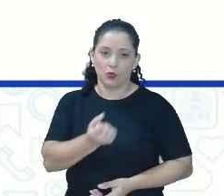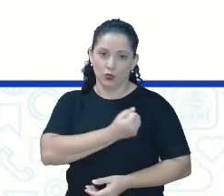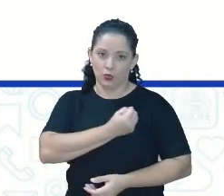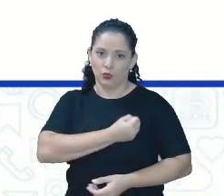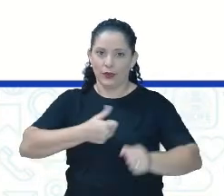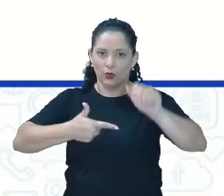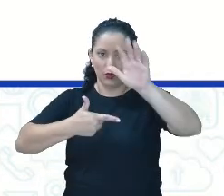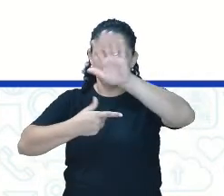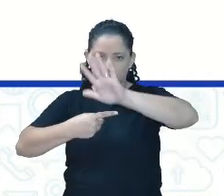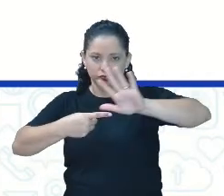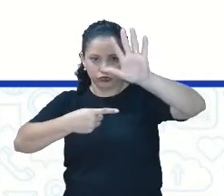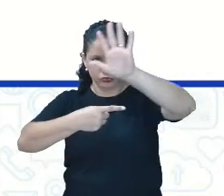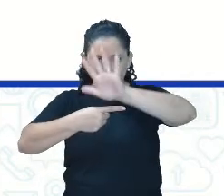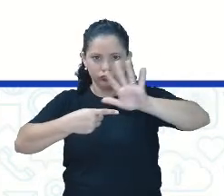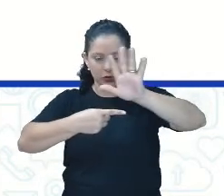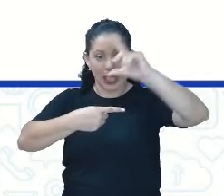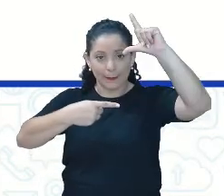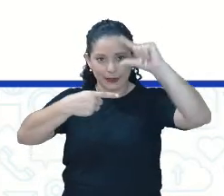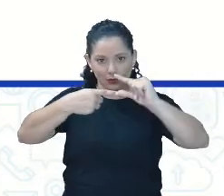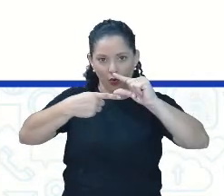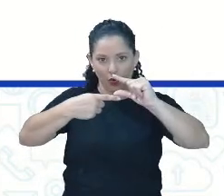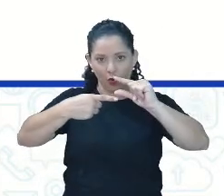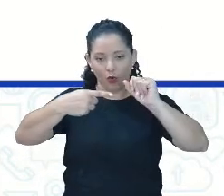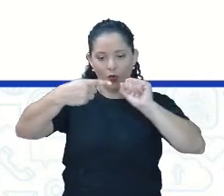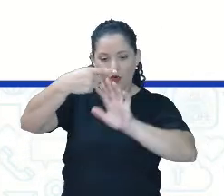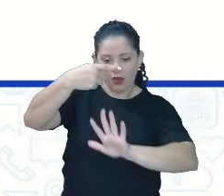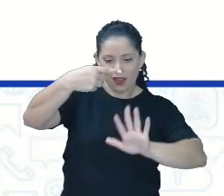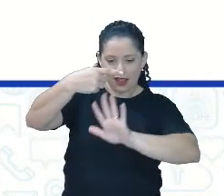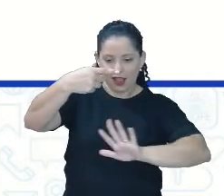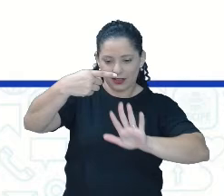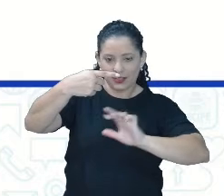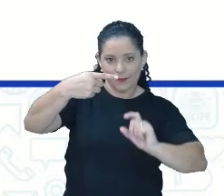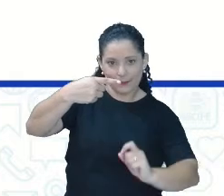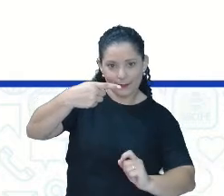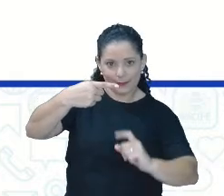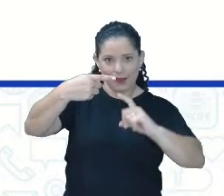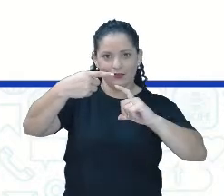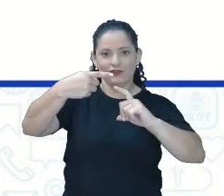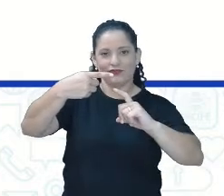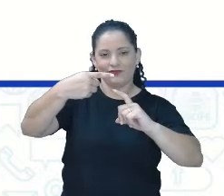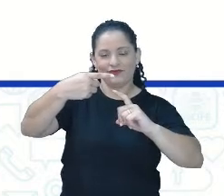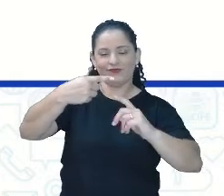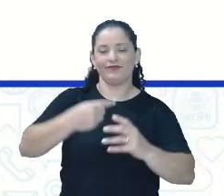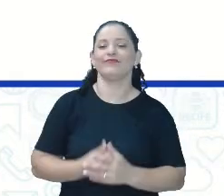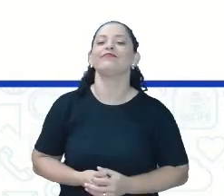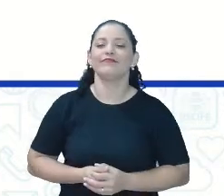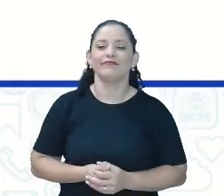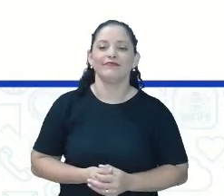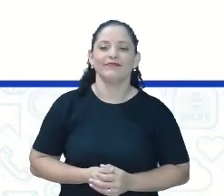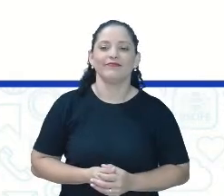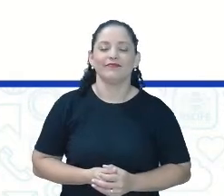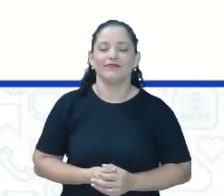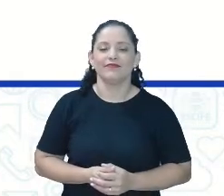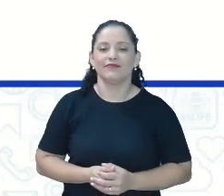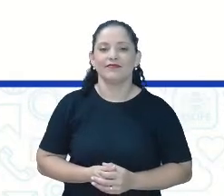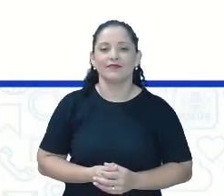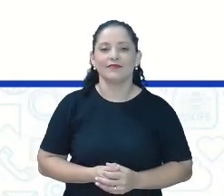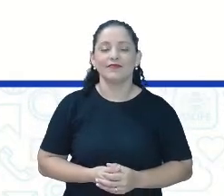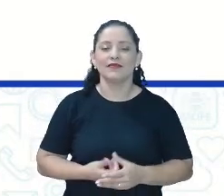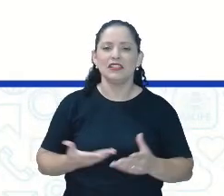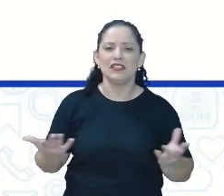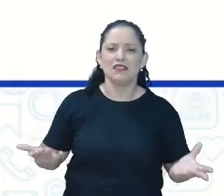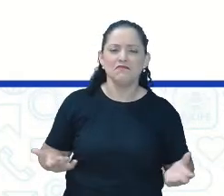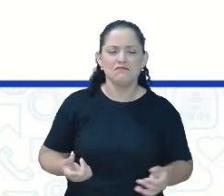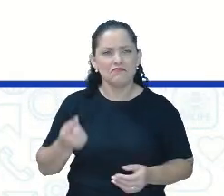em cima, ele é menor do que o número que está embaixo, certo? E aí,